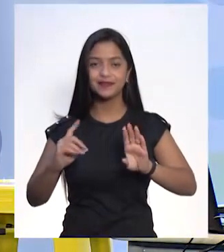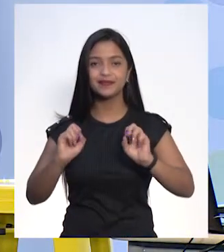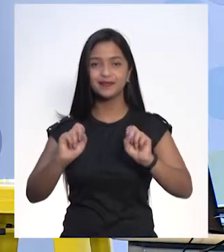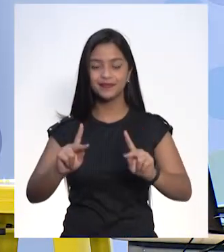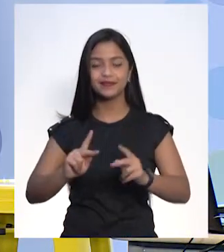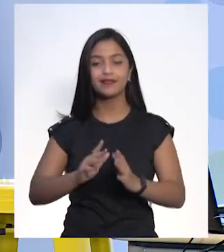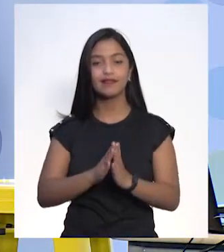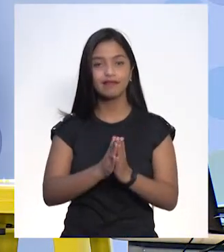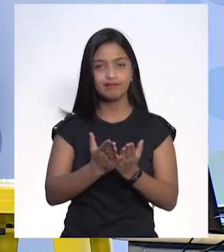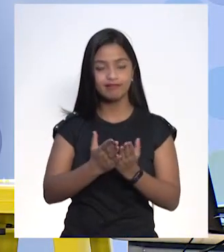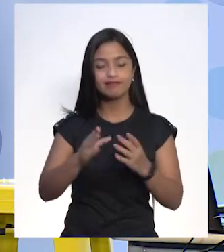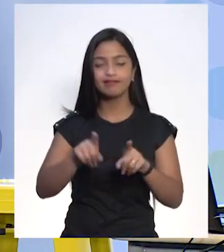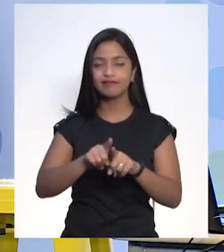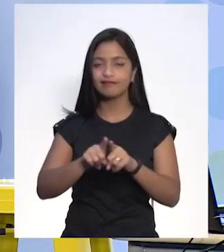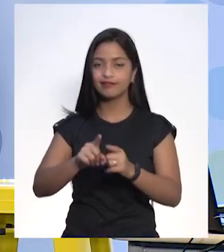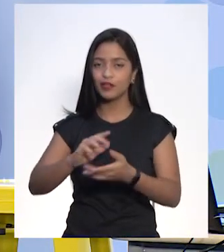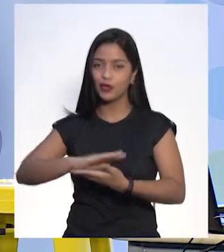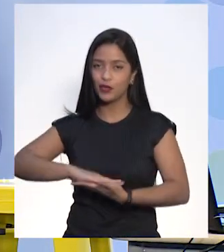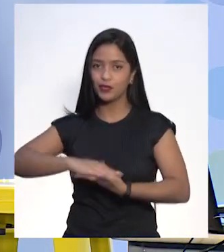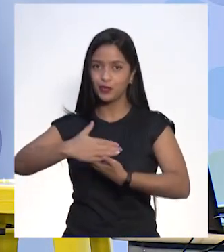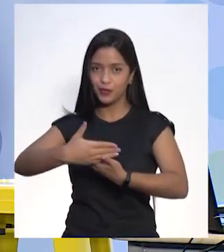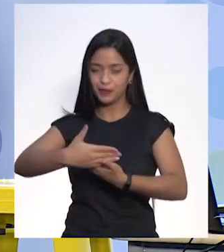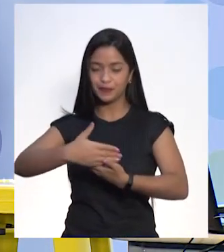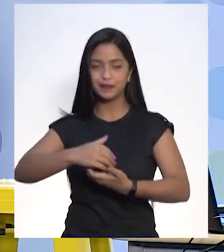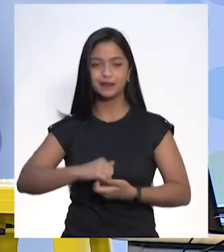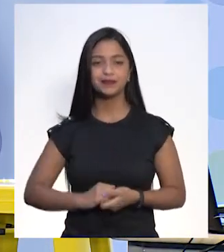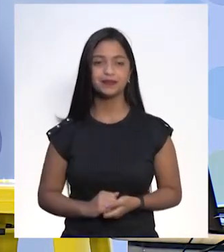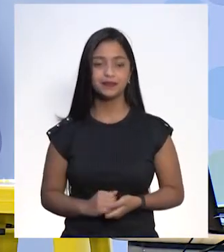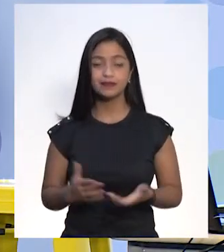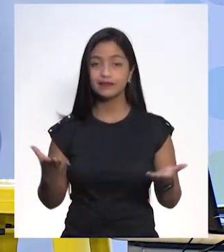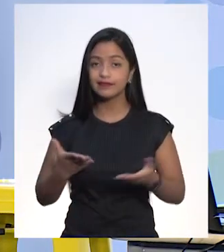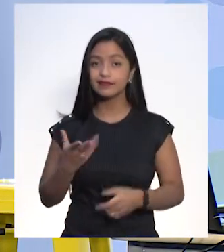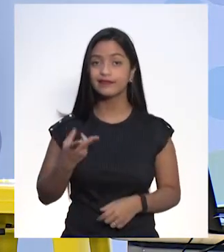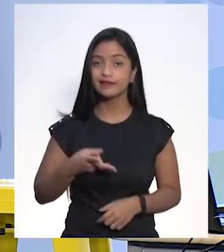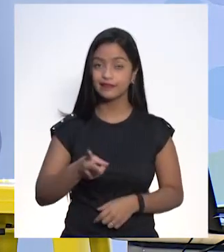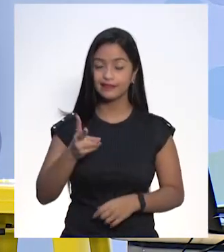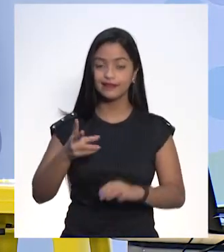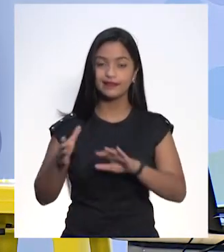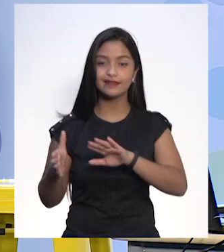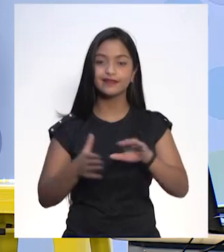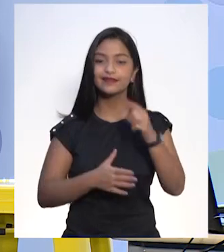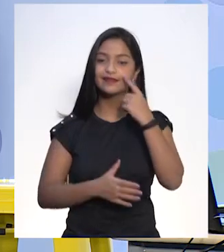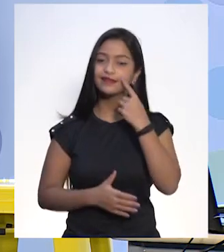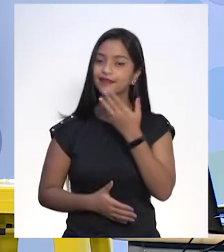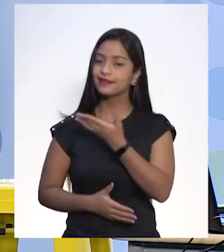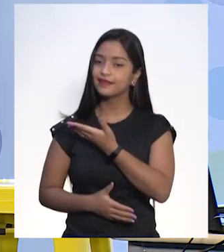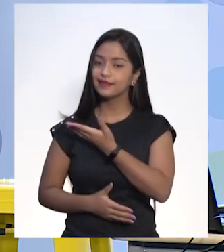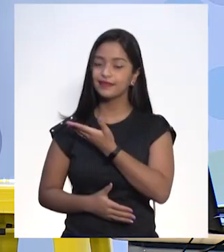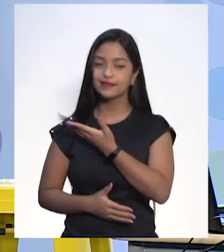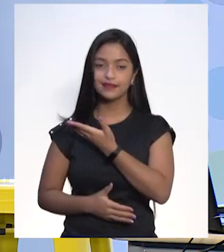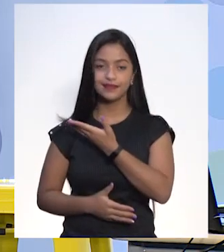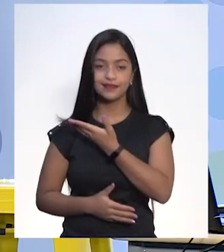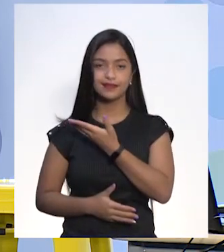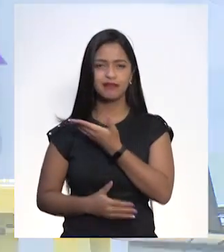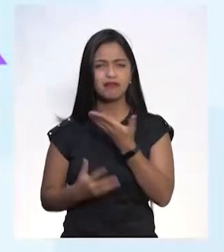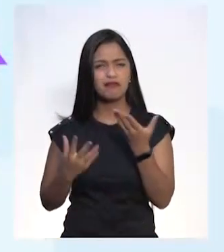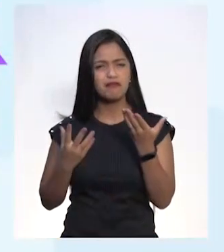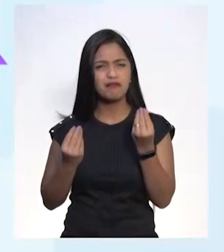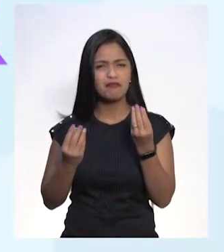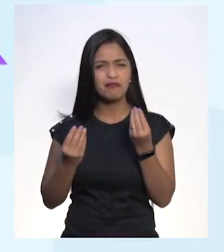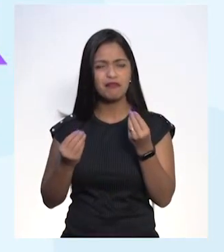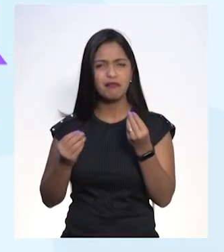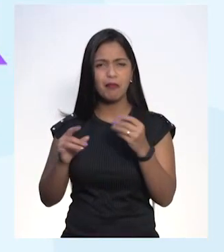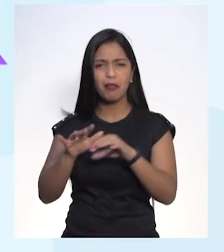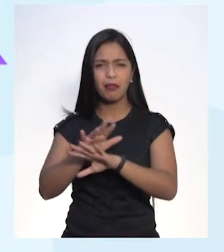notebook. Beleza? Então, é isso, tá? Vamos lá na sequência. Essa figura aqui, ó, olha esse monte de coisa, parece aula de